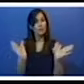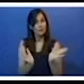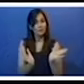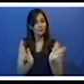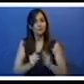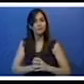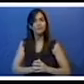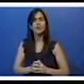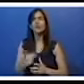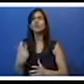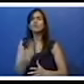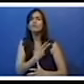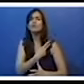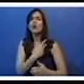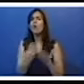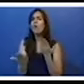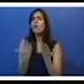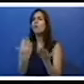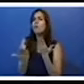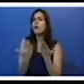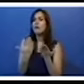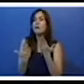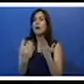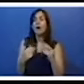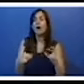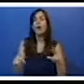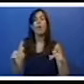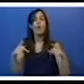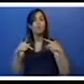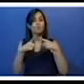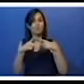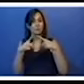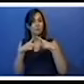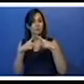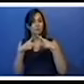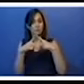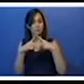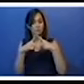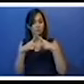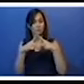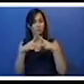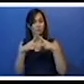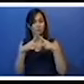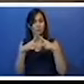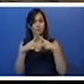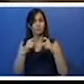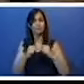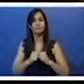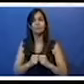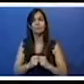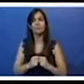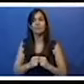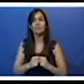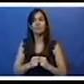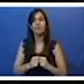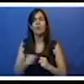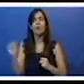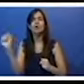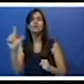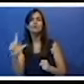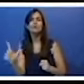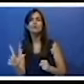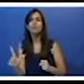e esse a gente comparar o losango com o triângulo compare o losango o